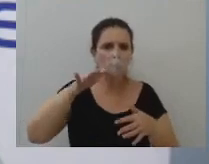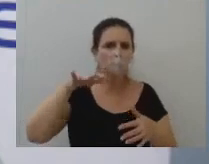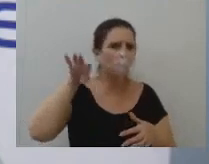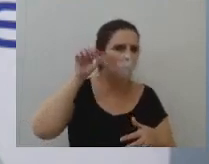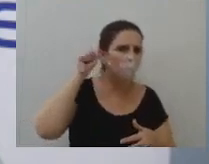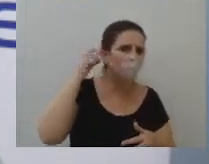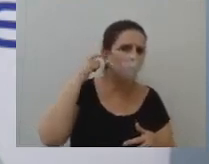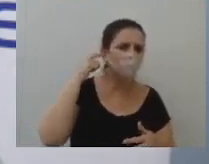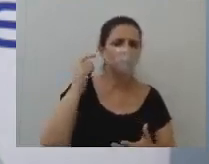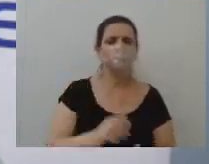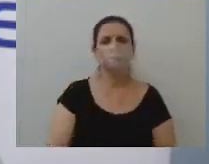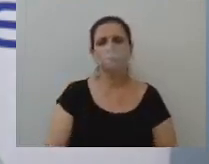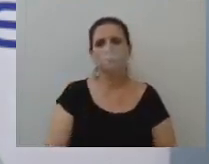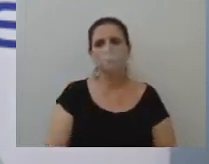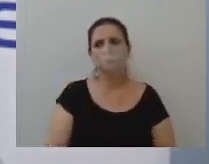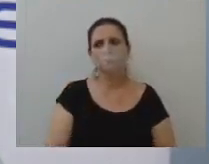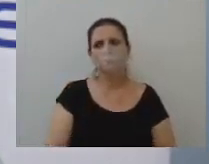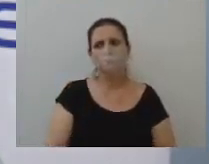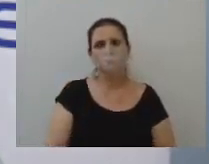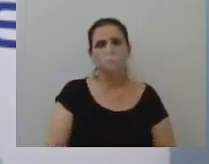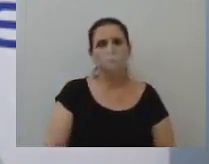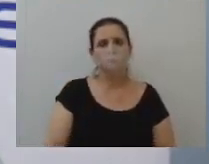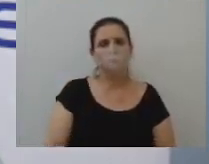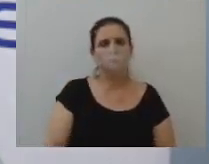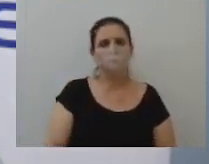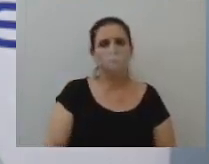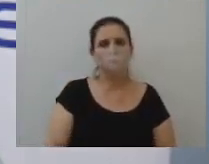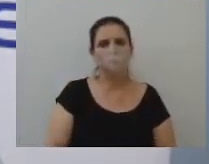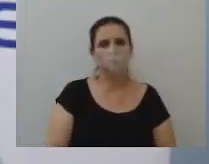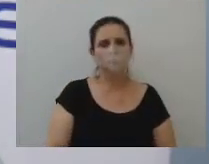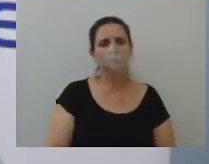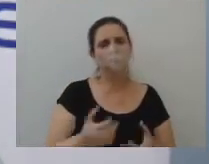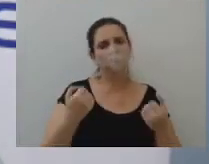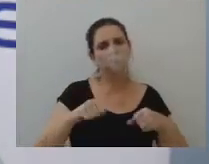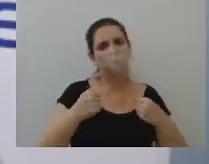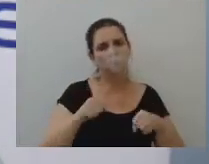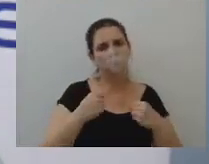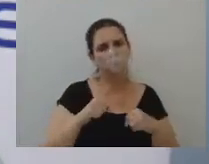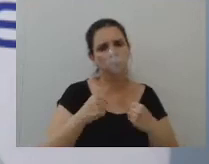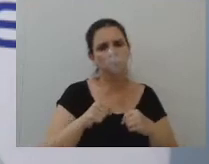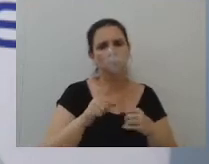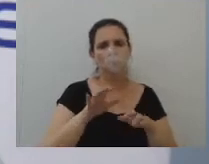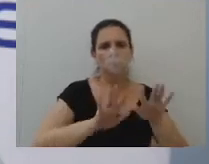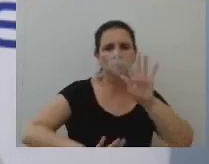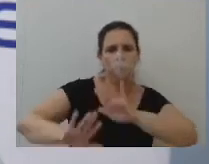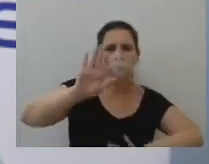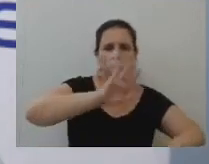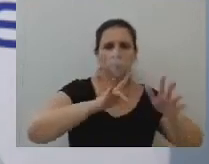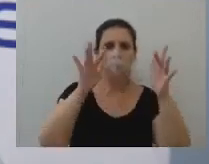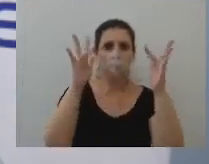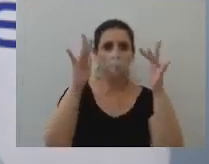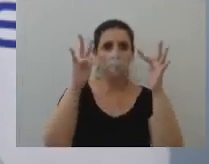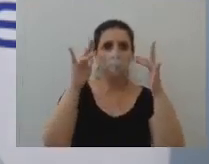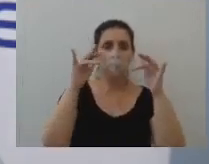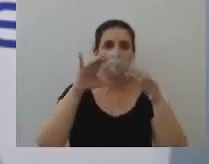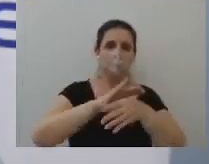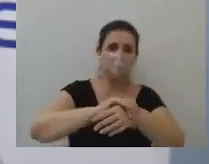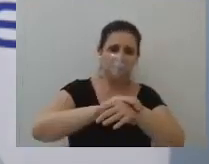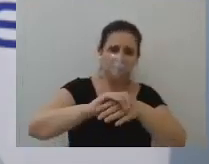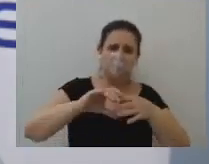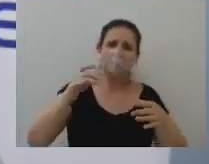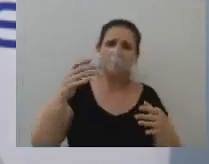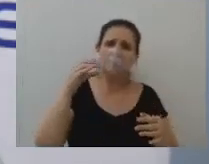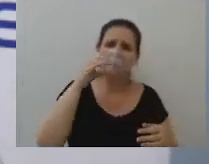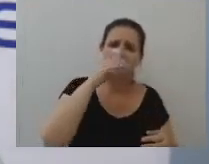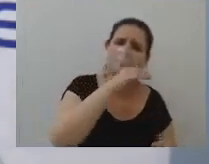Vamos fazer isso. Para fazer isso eu vou ter que proteger as minhas mãos, porque eu vou aquecer um bocado esse